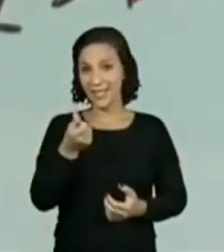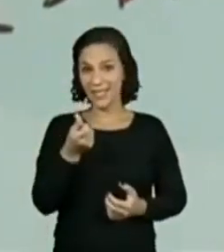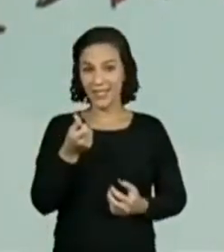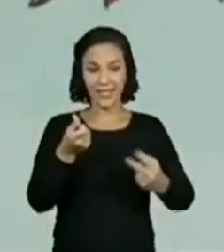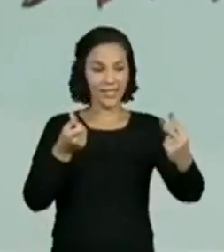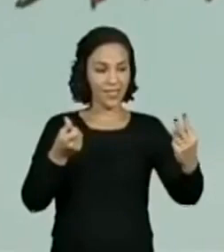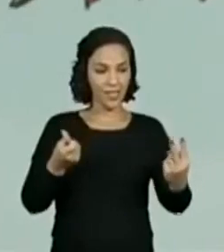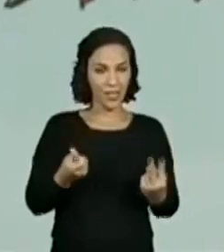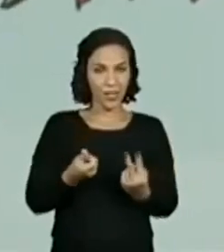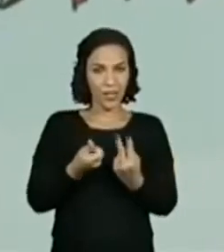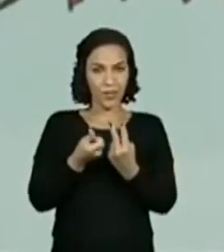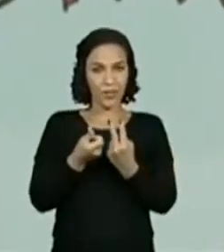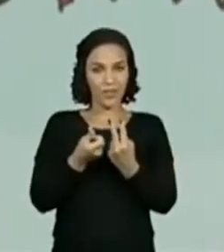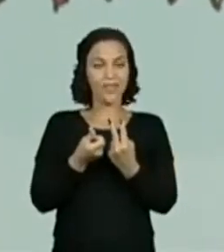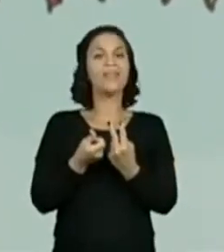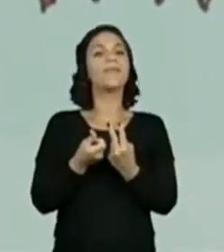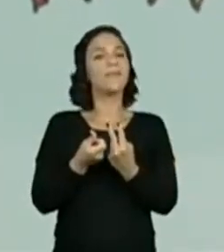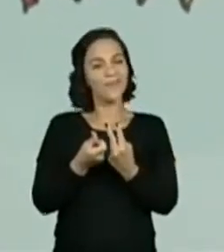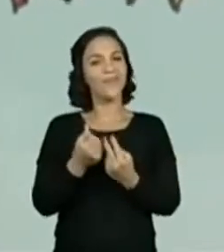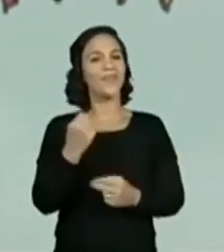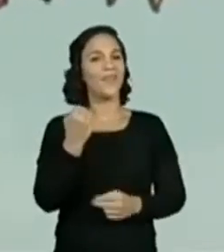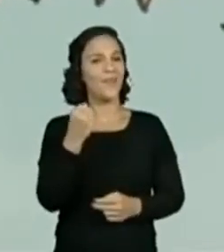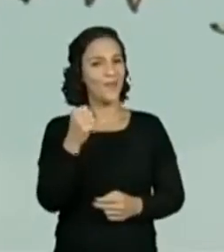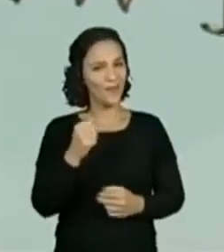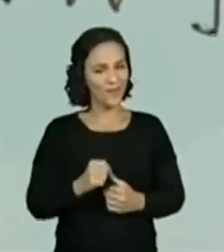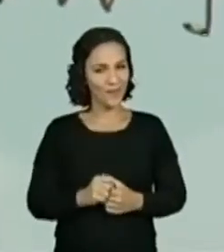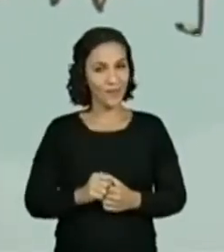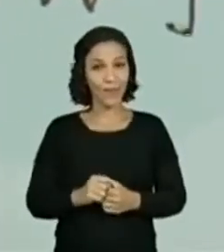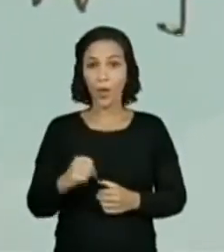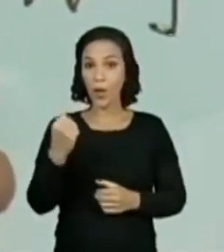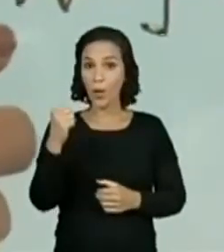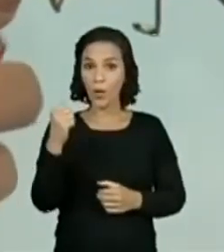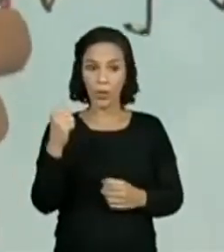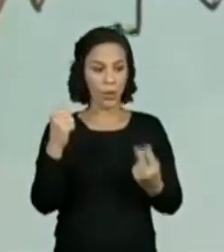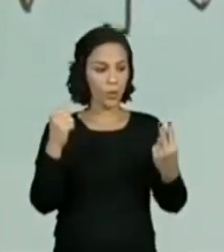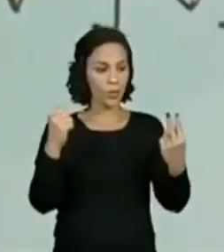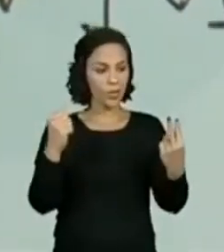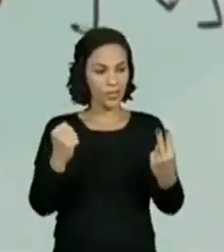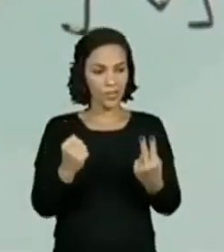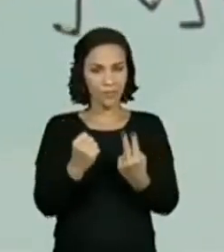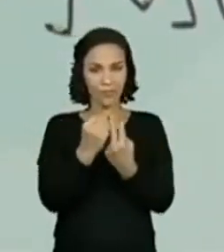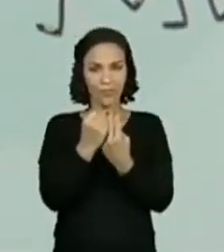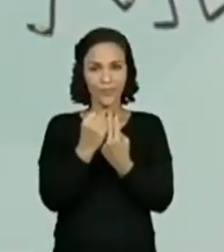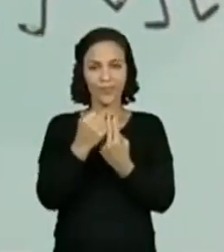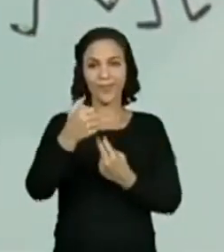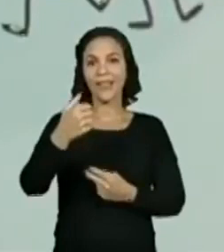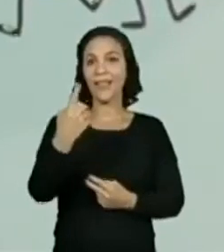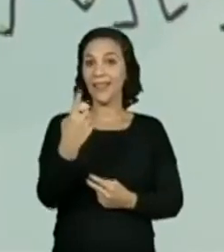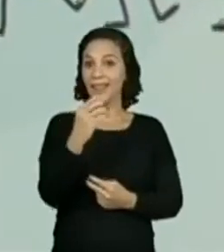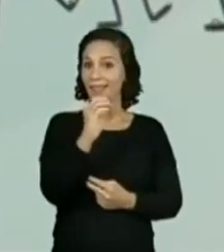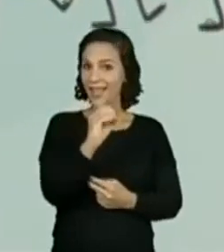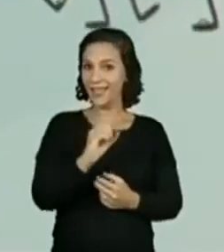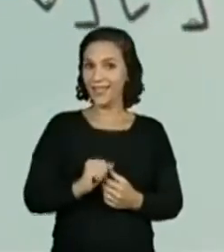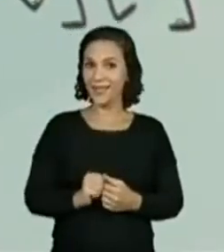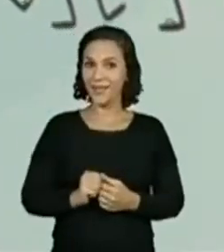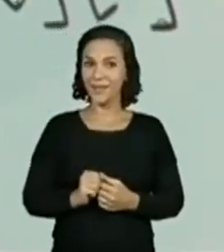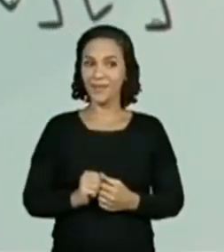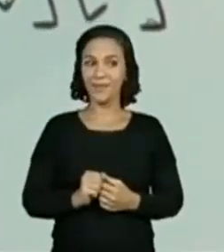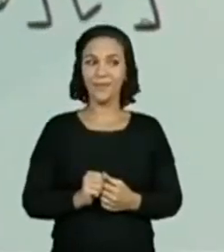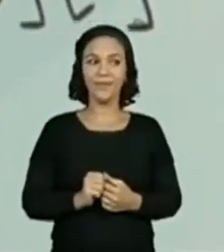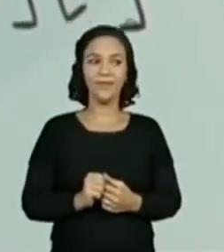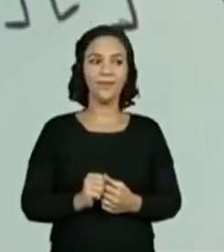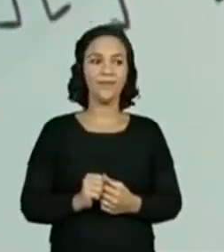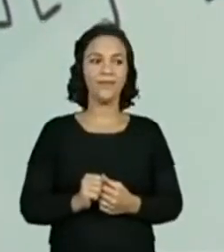ali. 8. 8. 8 mais 2? 10. 10. 10